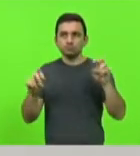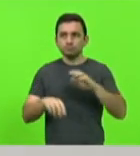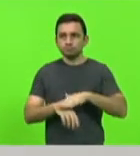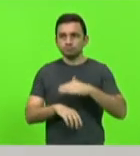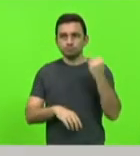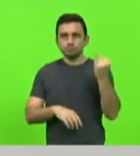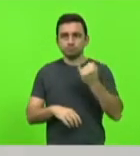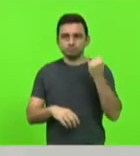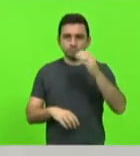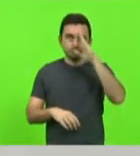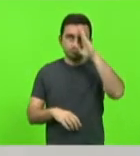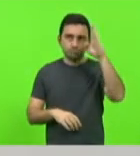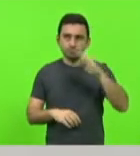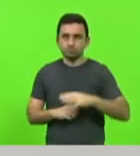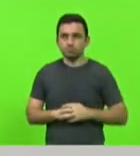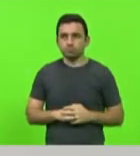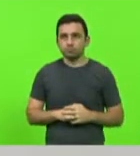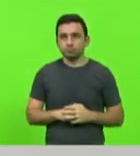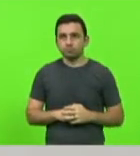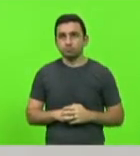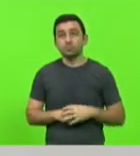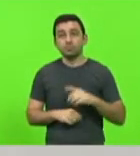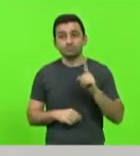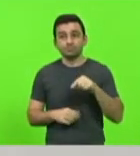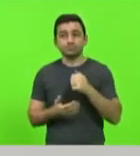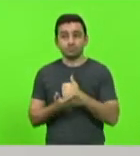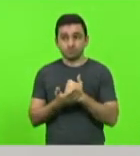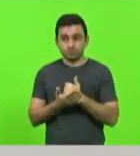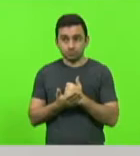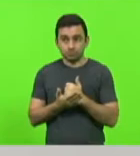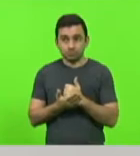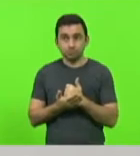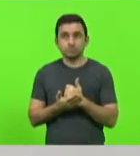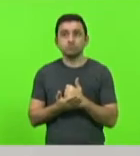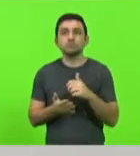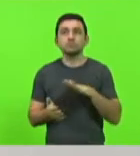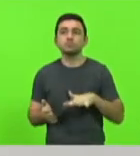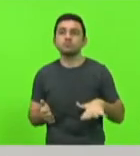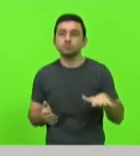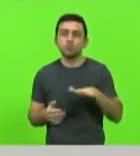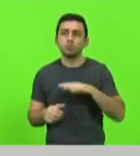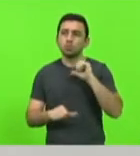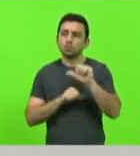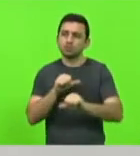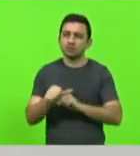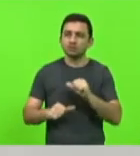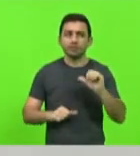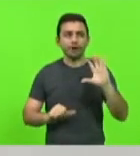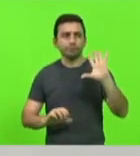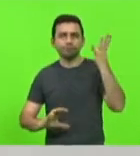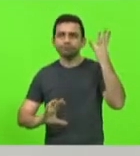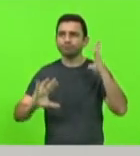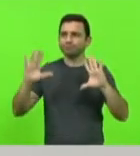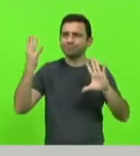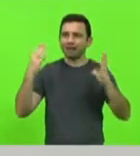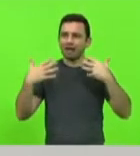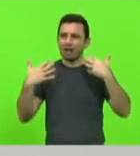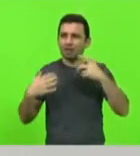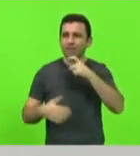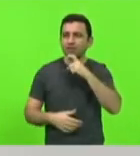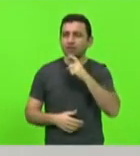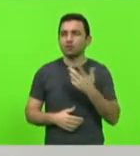agora, deputado Jerry Comper, que é a questão dos games, que é a questão das mudanças climáticas e que é